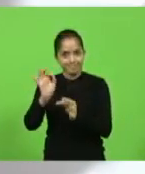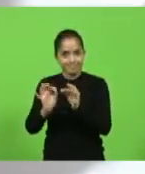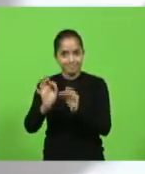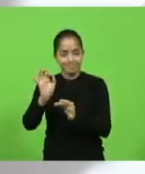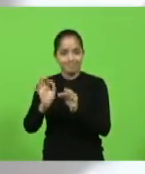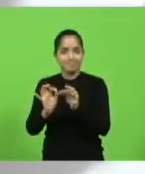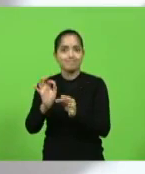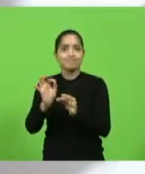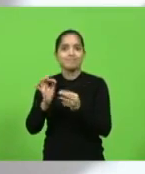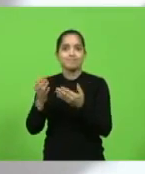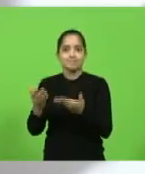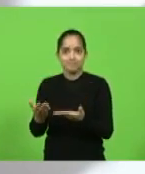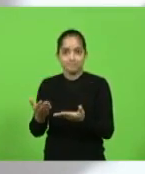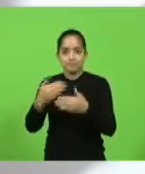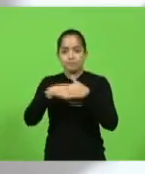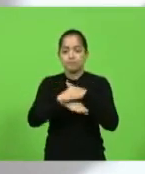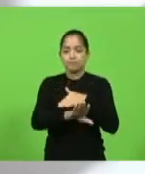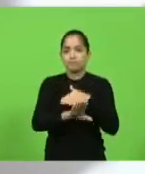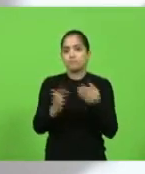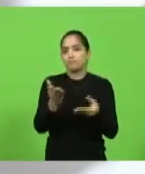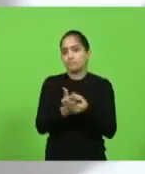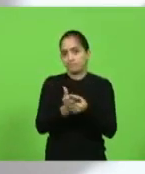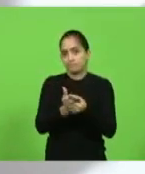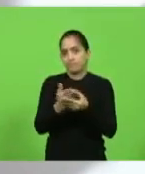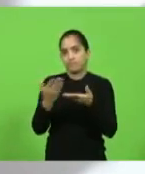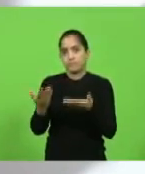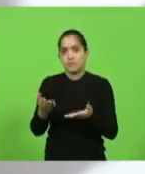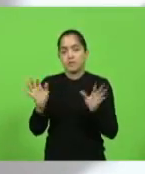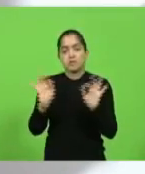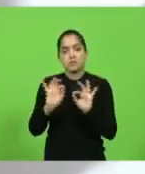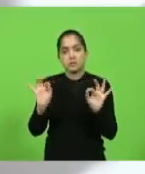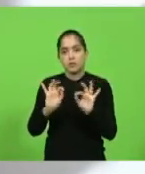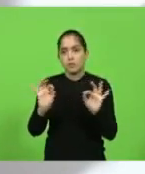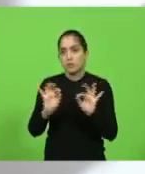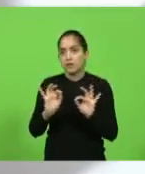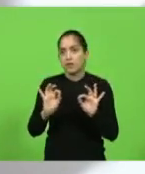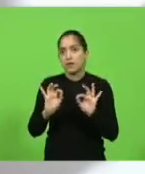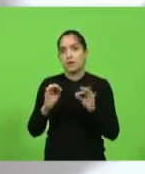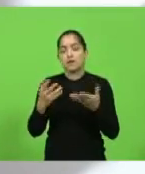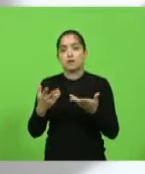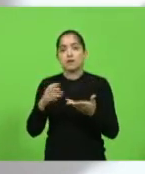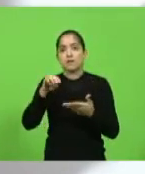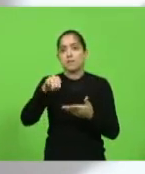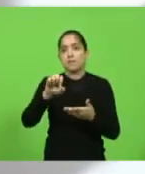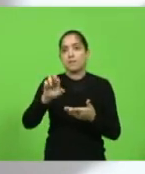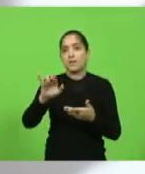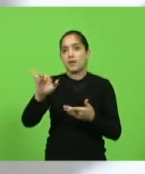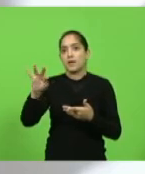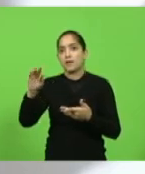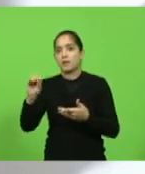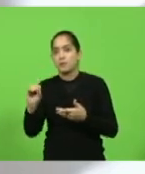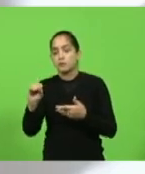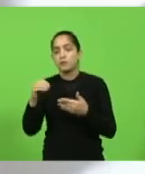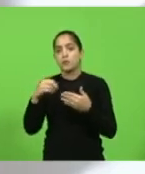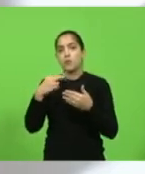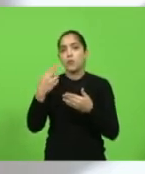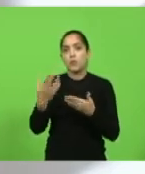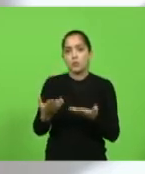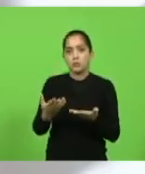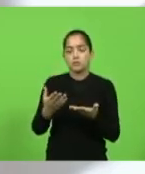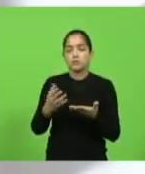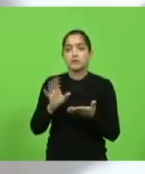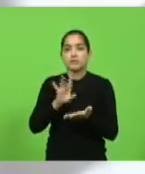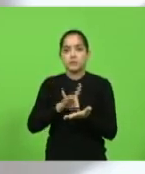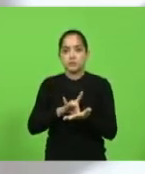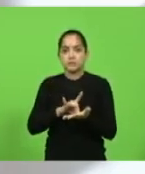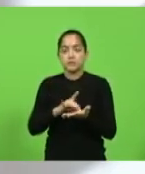ato complexo de arquivamento do inquérito, sem qualquer manifestação de mérito ou com caráter de definitividade.